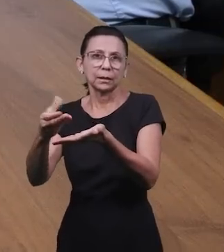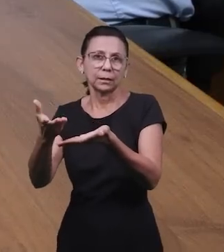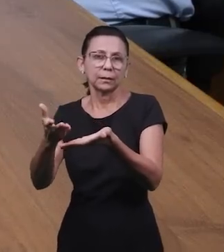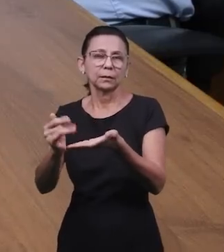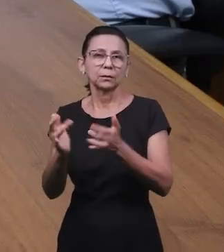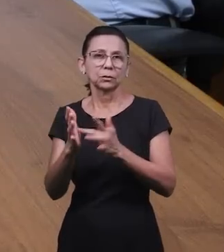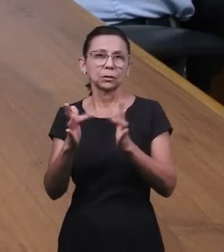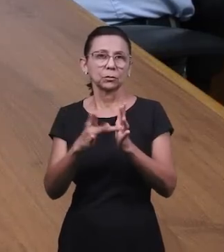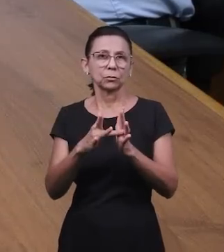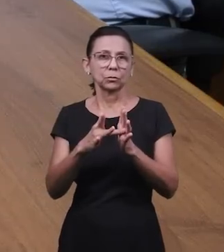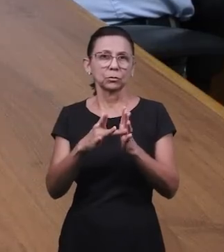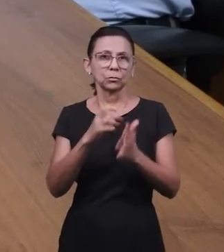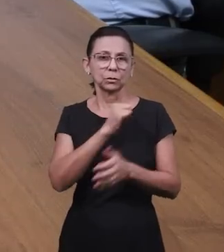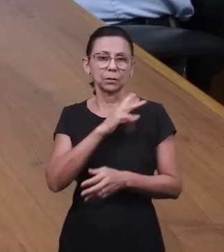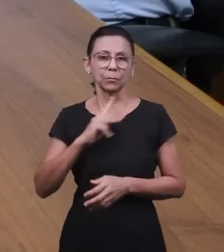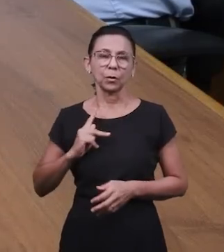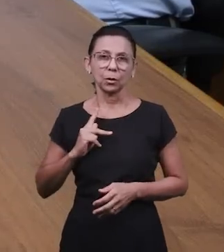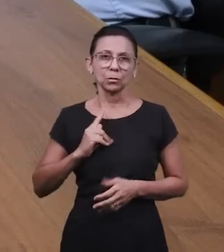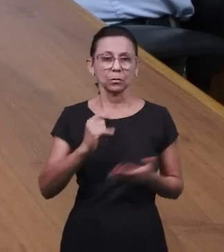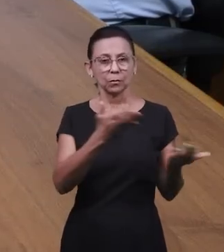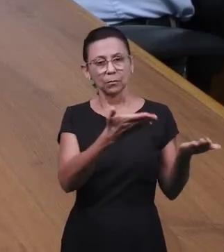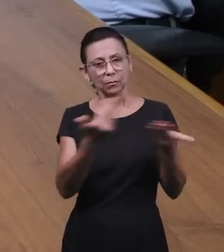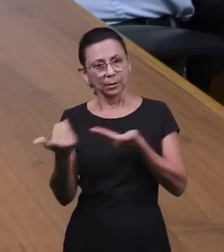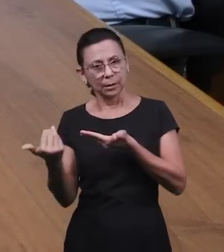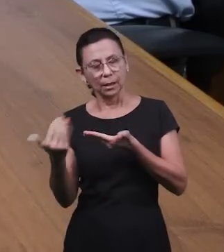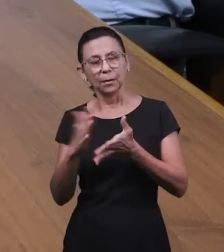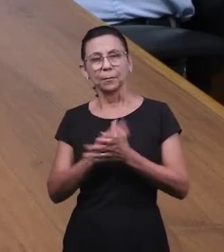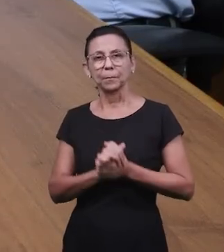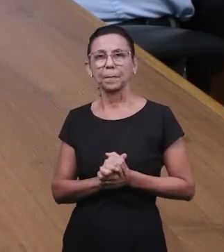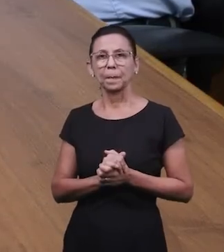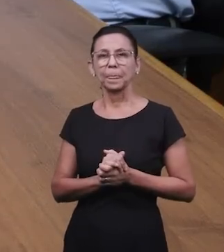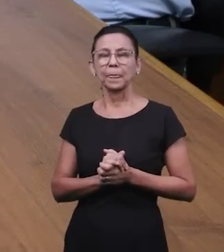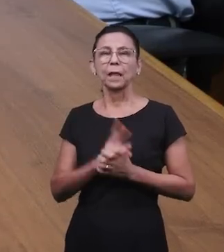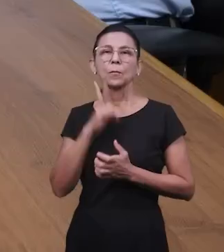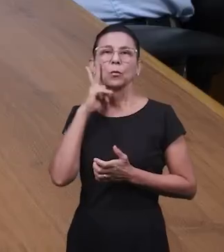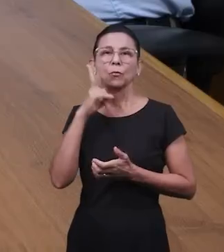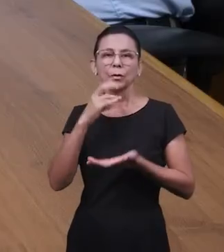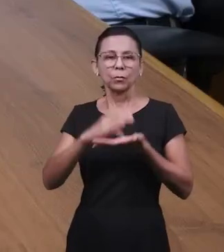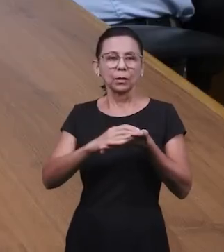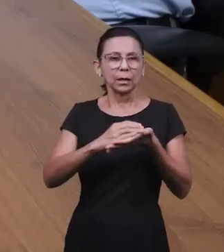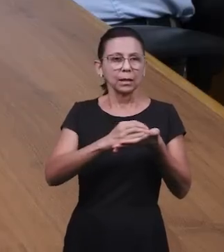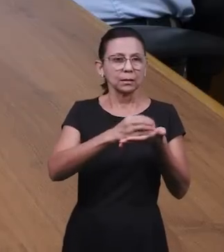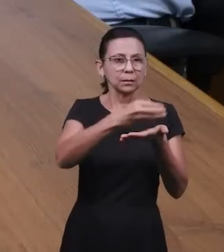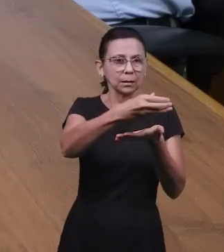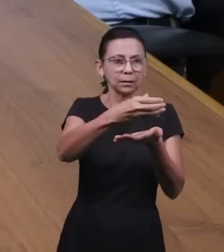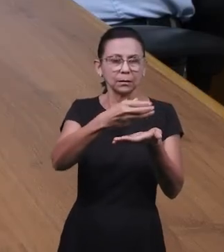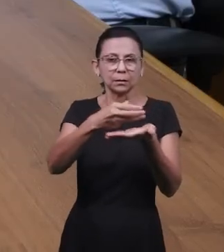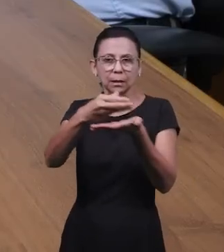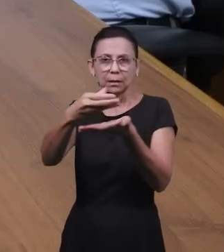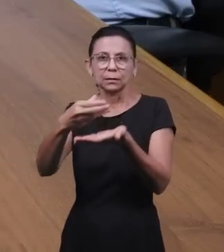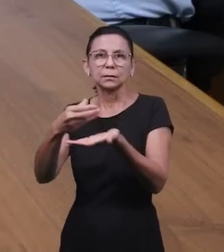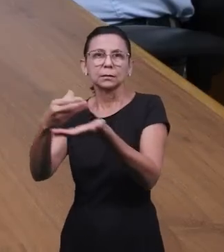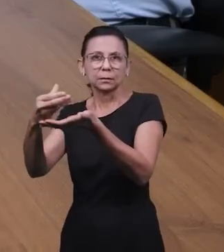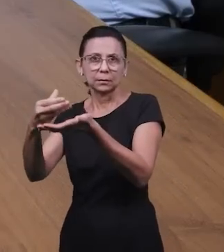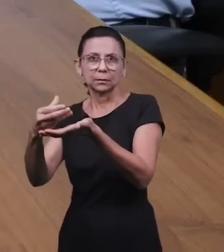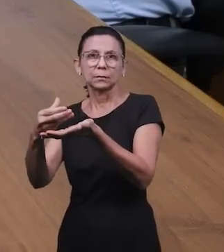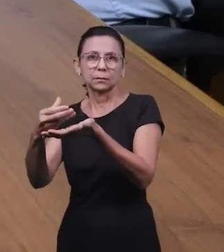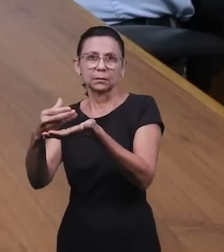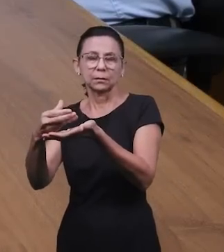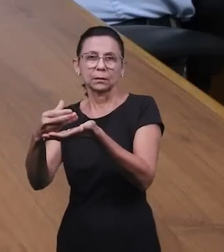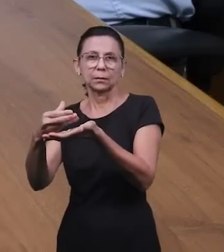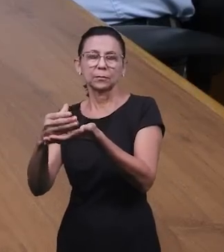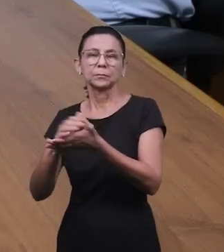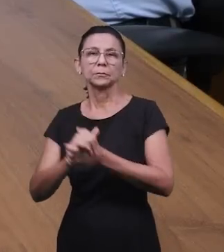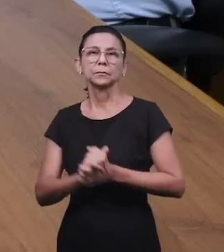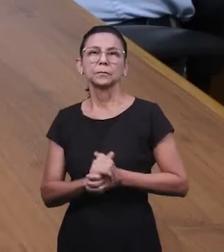apóstolos e ofereceu a eles o cálice, era um cálice. E cada um tomou do cálice. O cálice era o cálice de